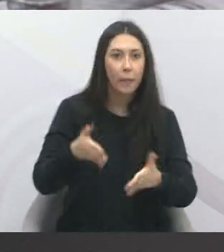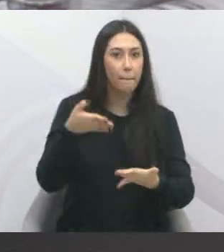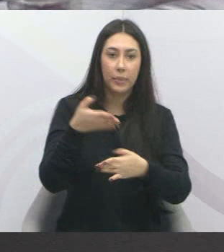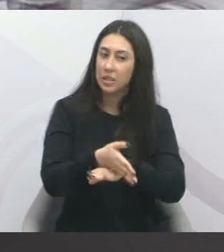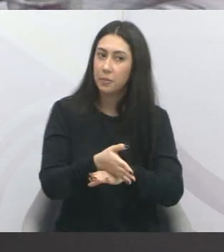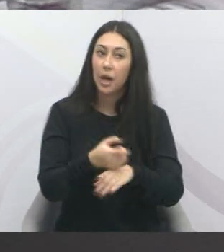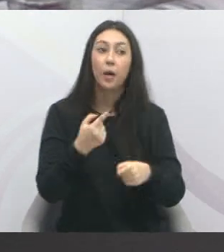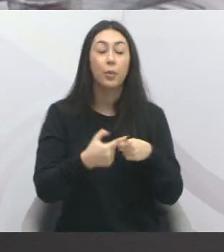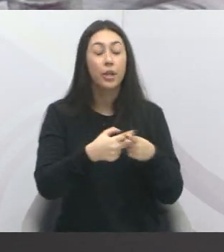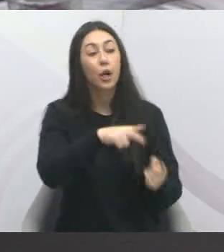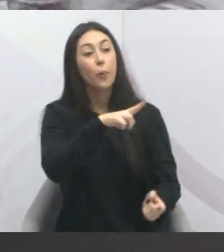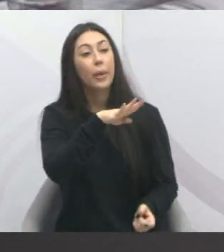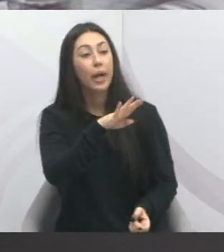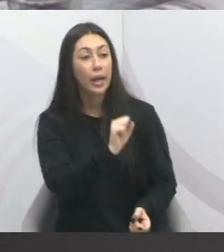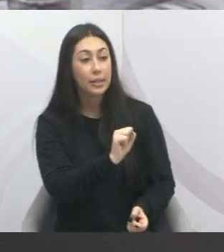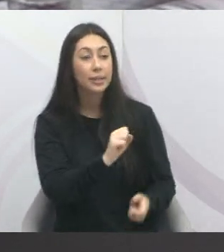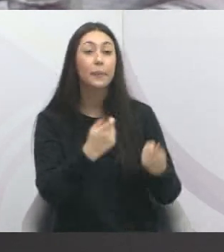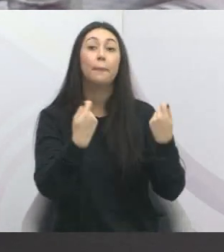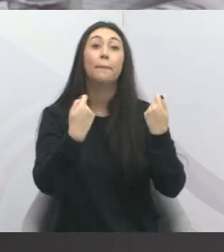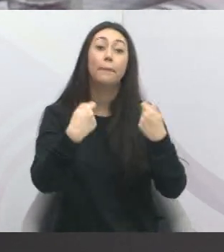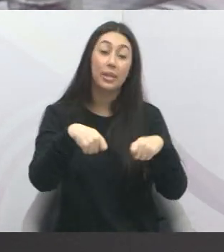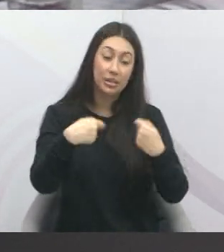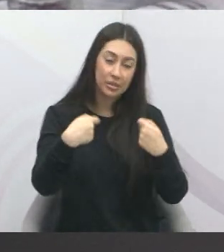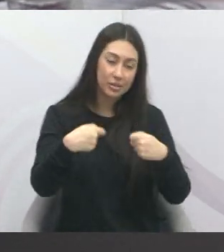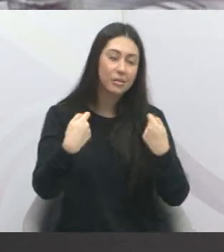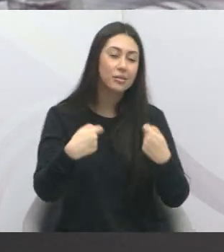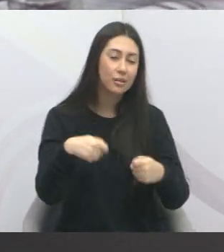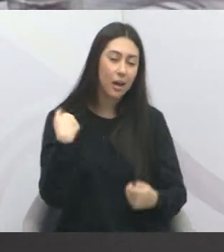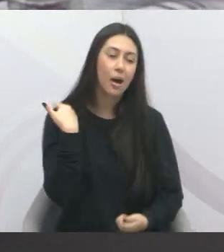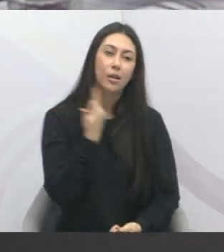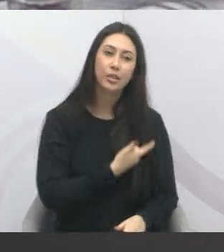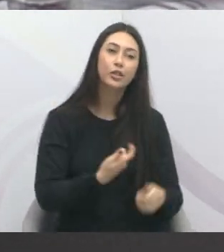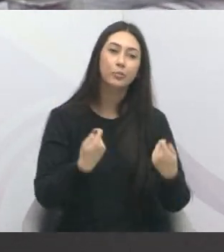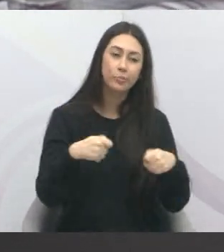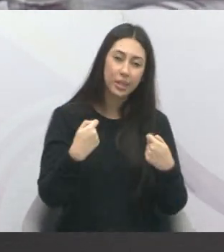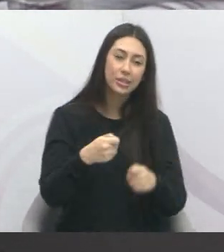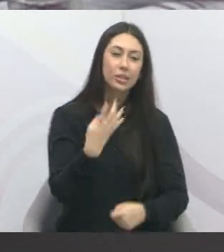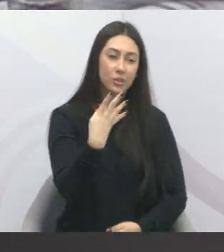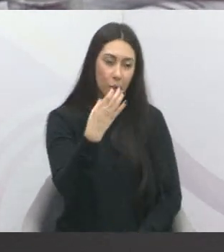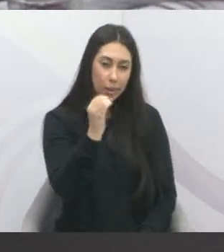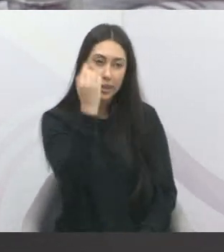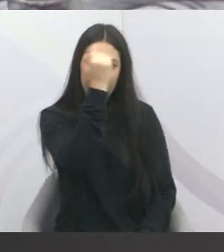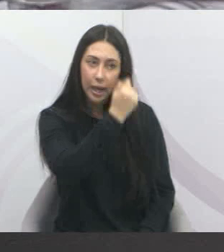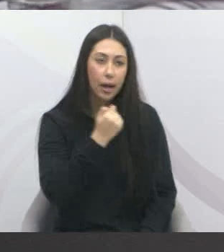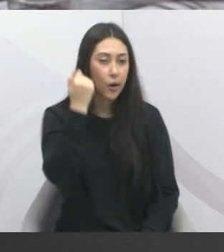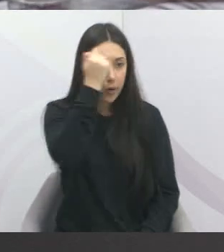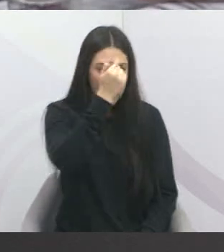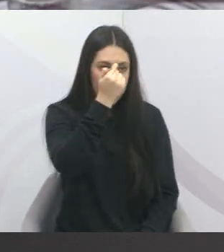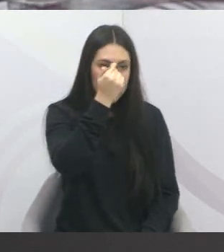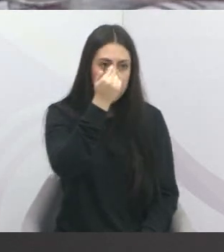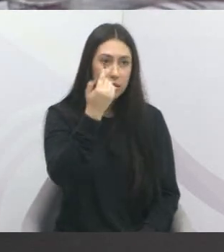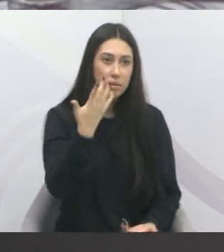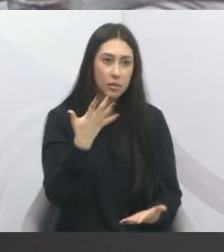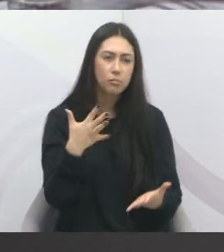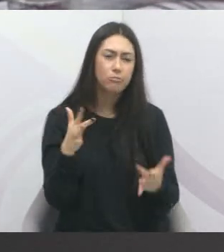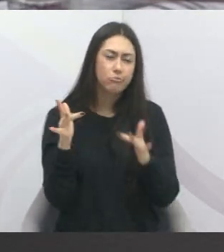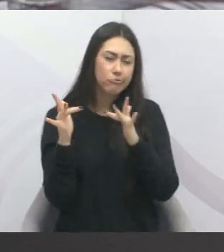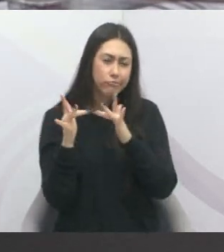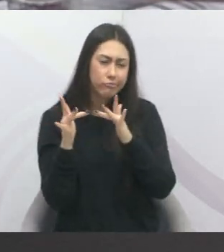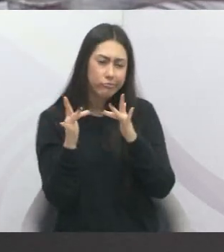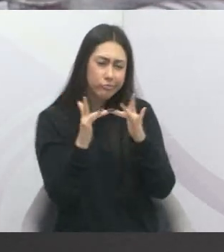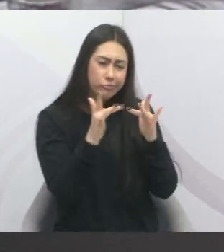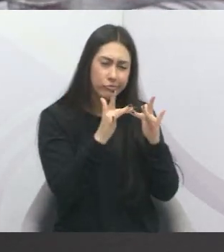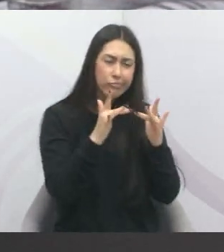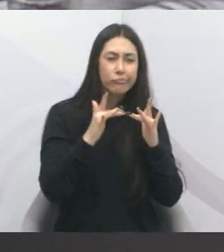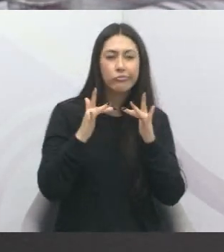porque a atenção básica, ela exige, né, que a gente tenha esse médico de 40 horas para preconizar o vínculo